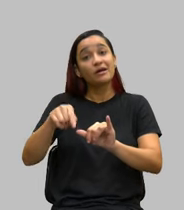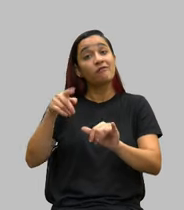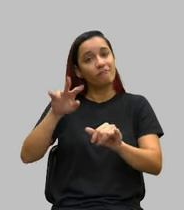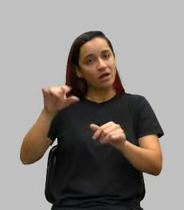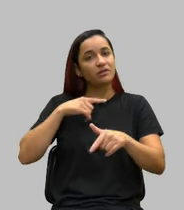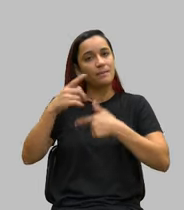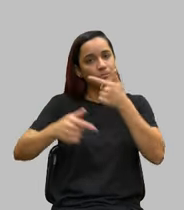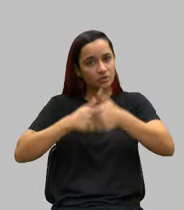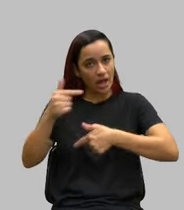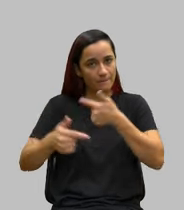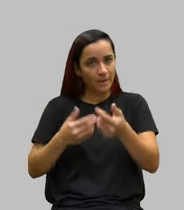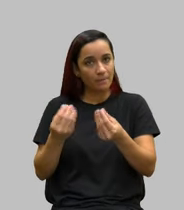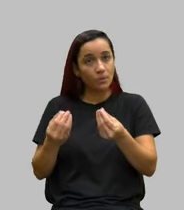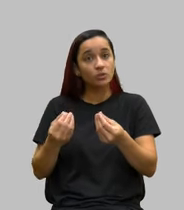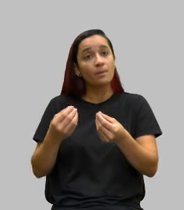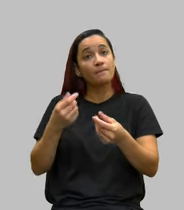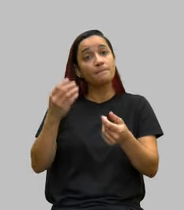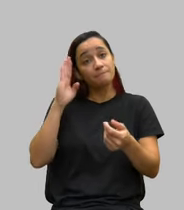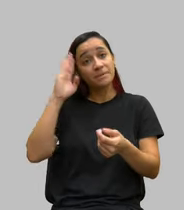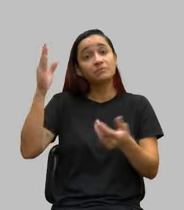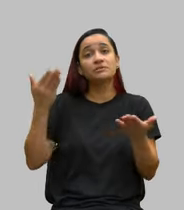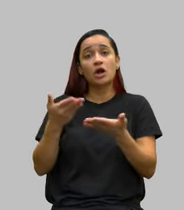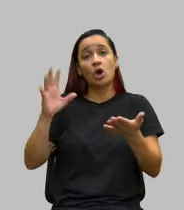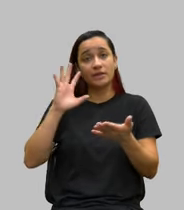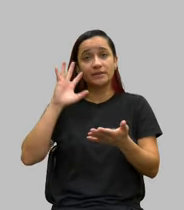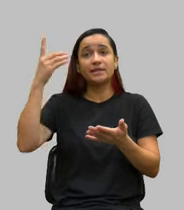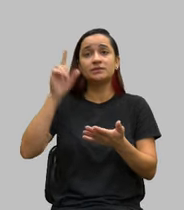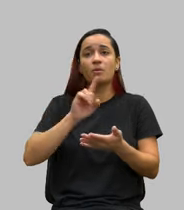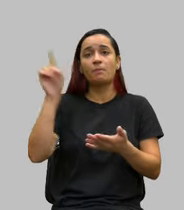dessa decisão mais do que absurda do supremo